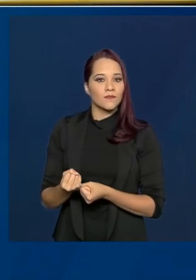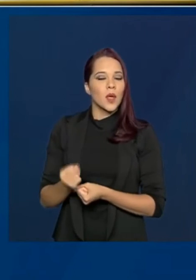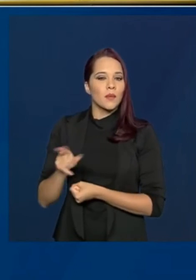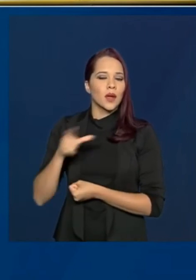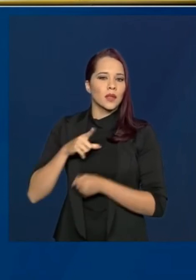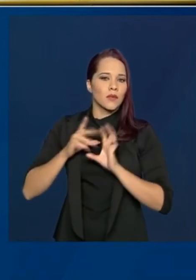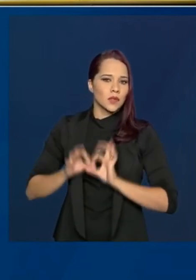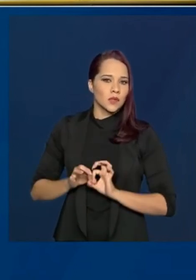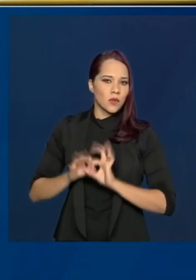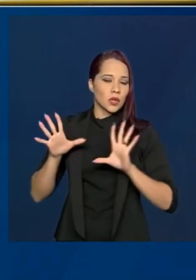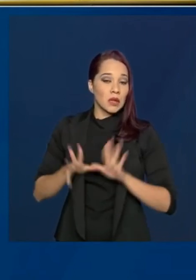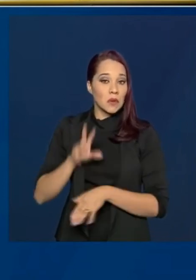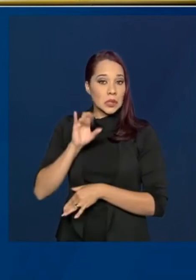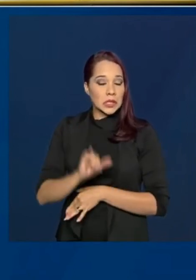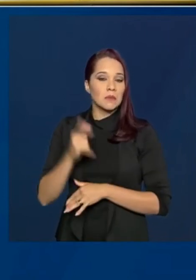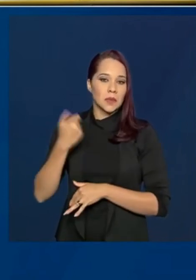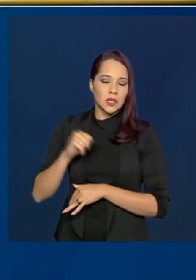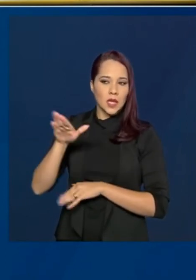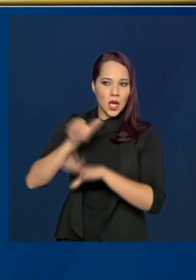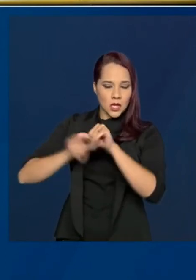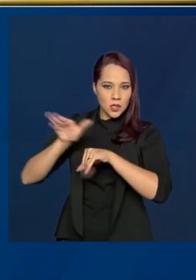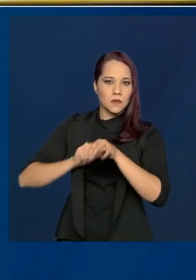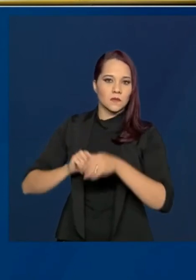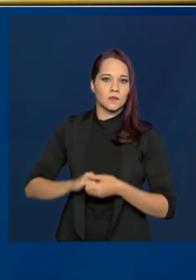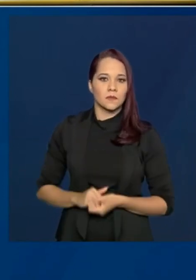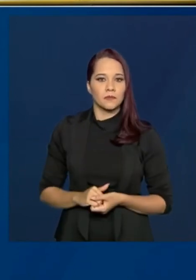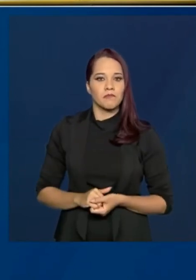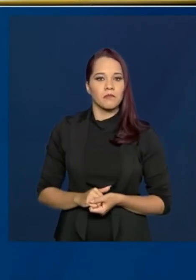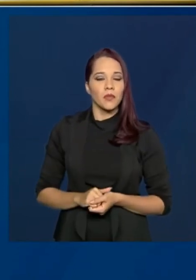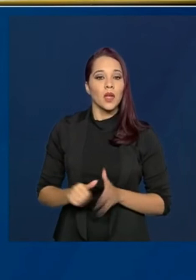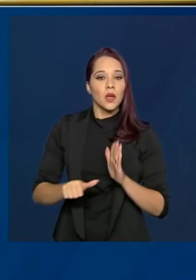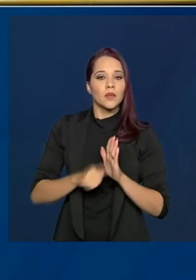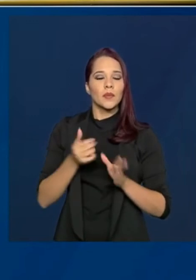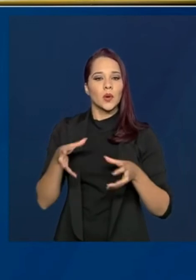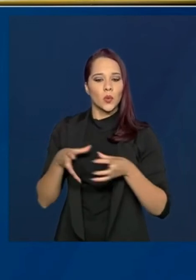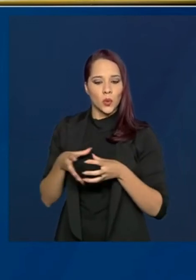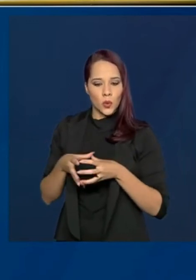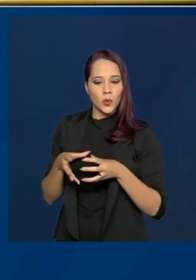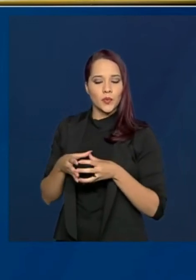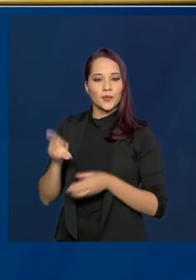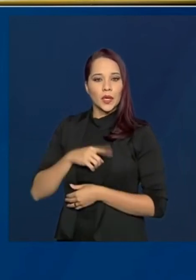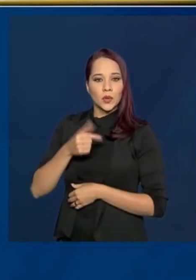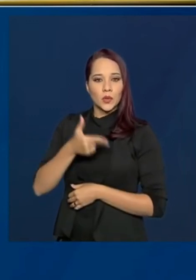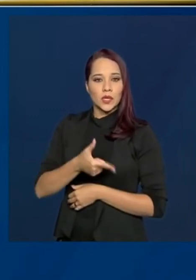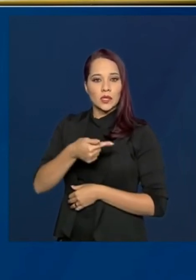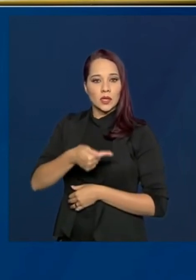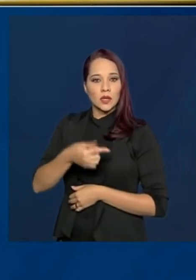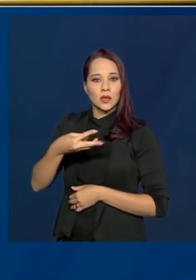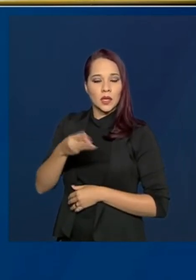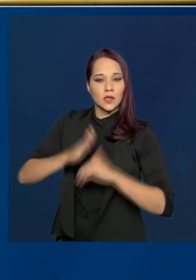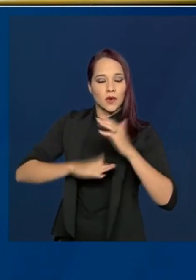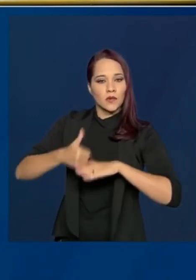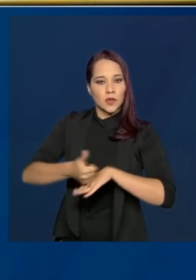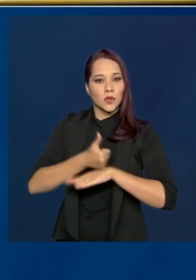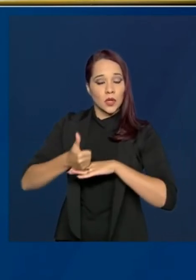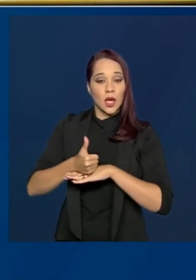estivessem disponíveis caso houvesse necessidade de recrutamento. Então, o primeiro grupo é composto de 273